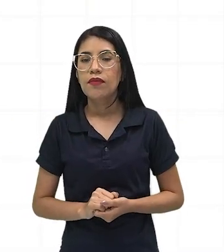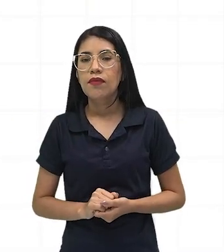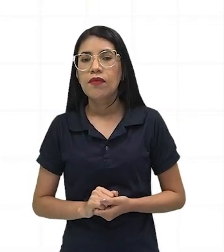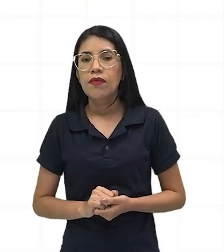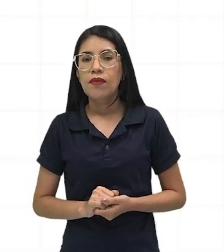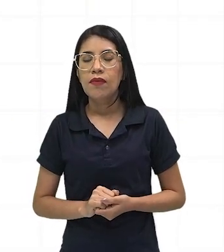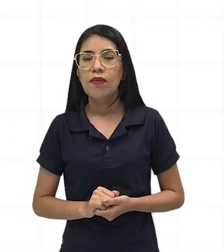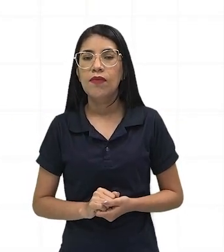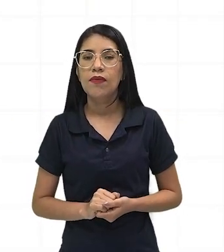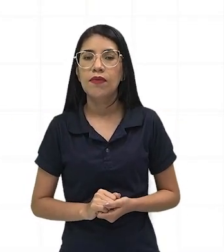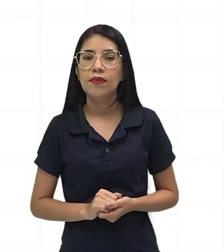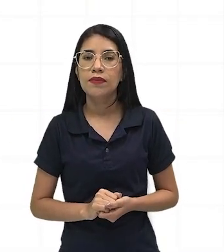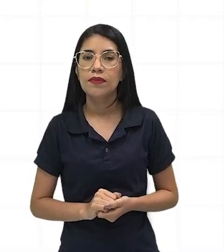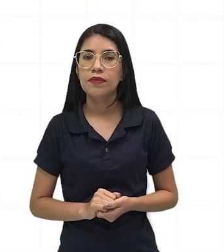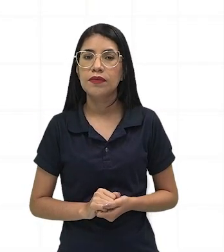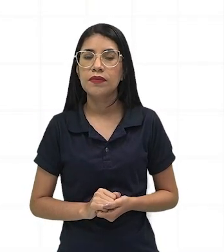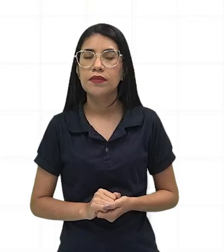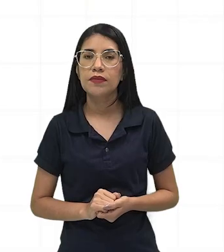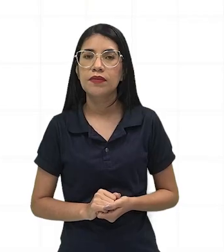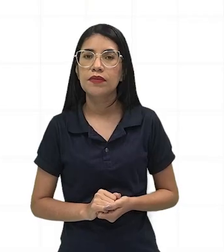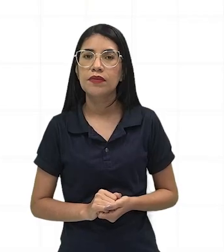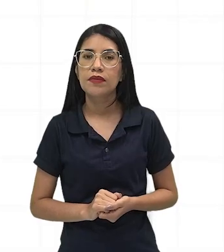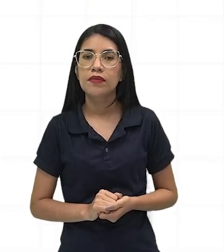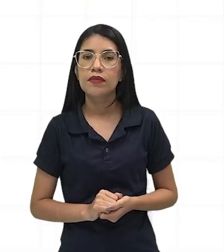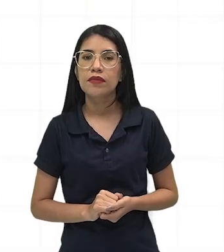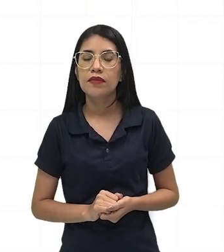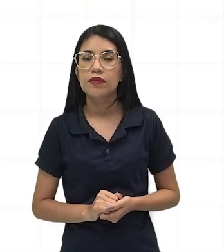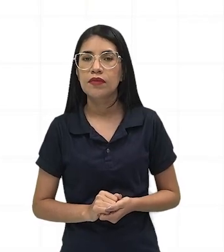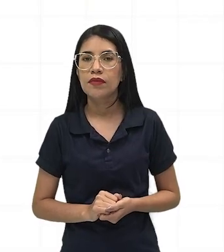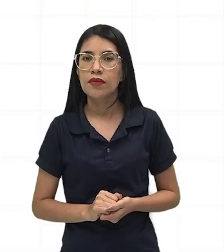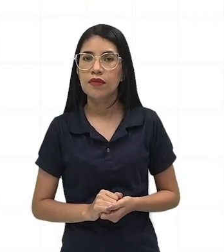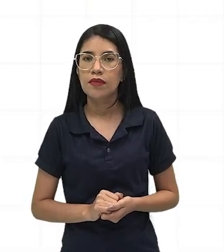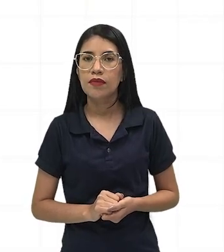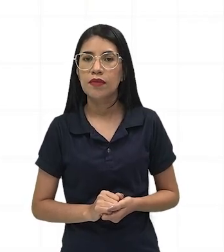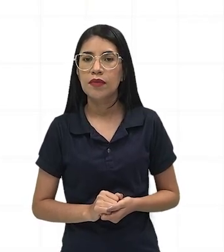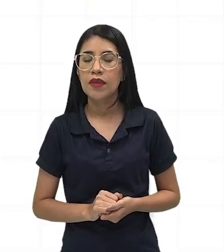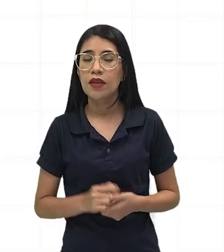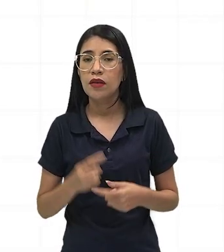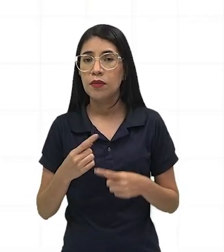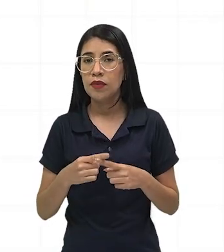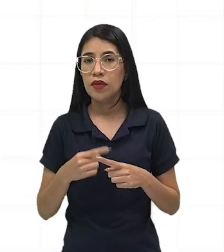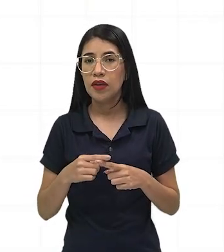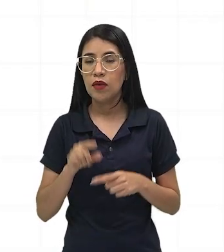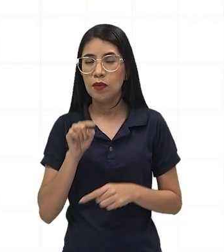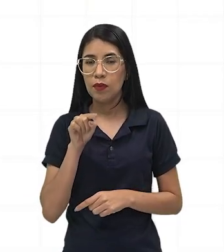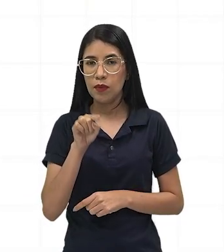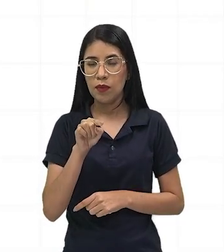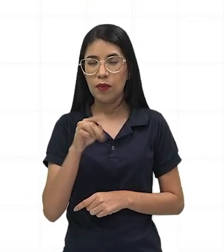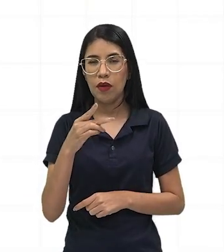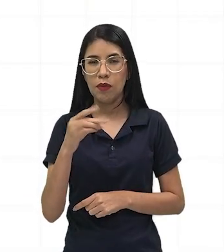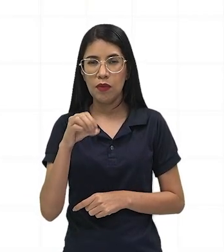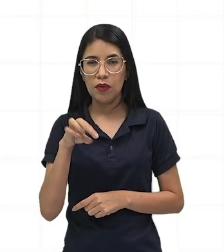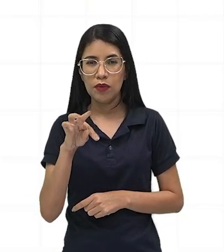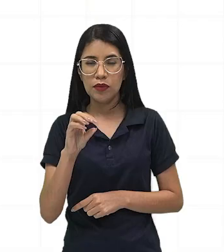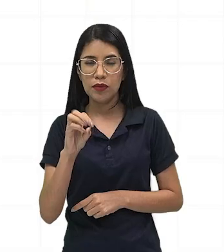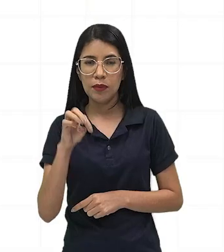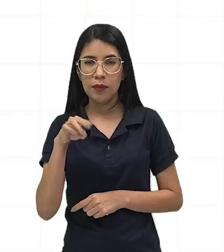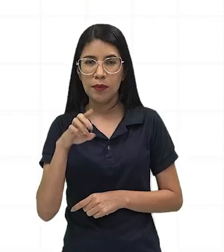centímetros. Por quê? Porque eu estou afirmando que aqui é o meu ponto médio. Então, eu dividi meu